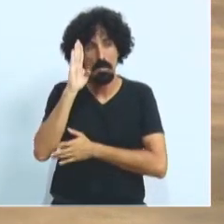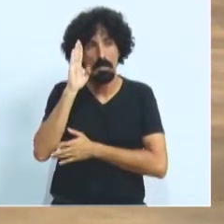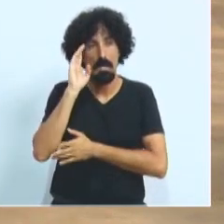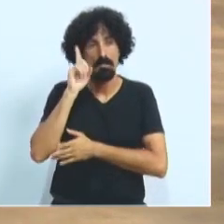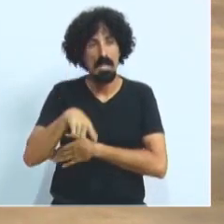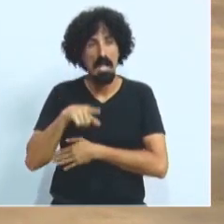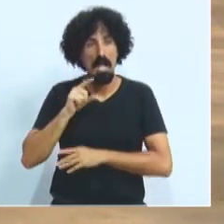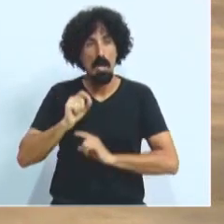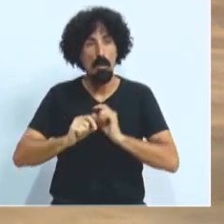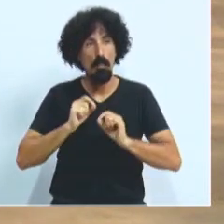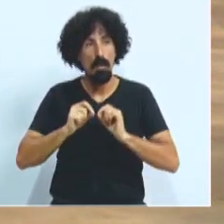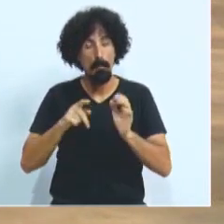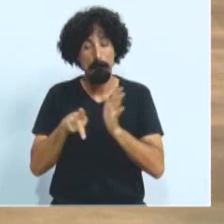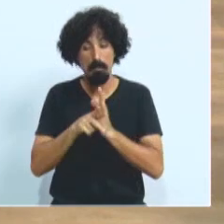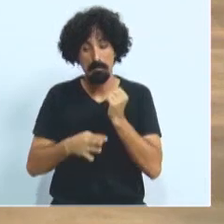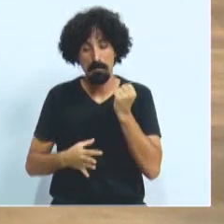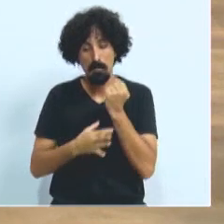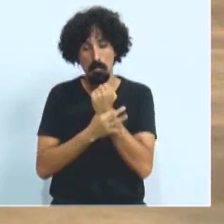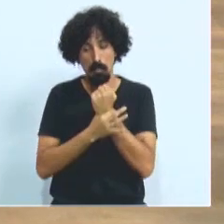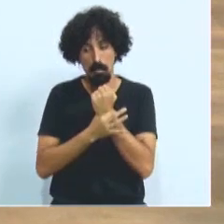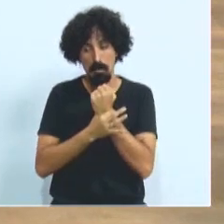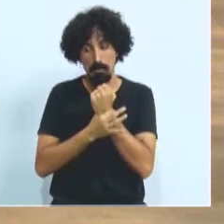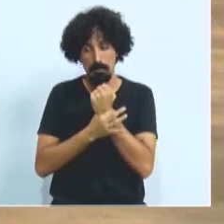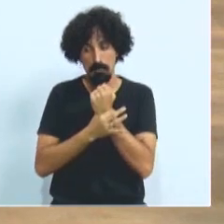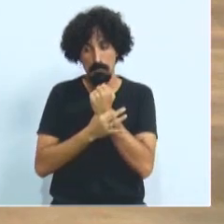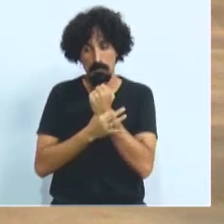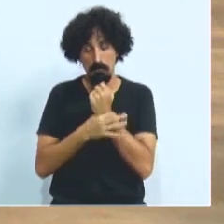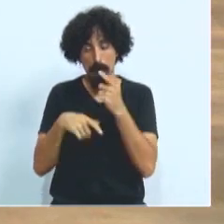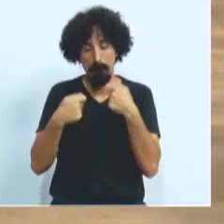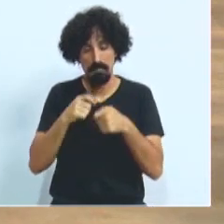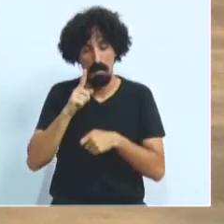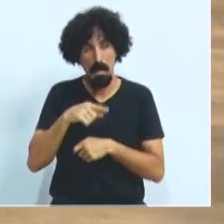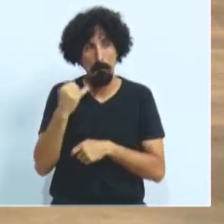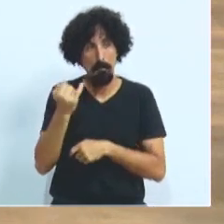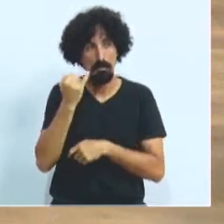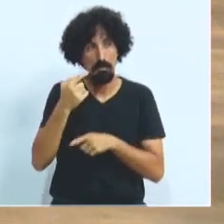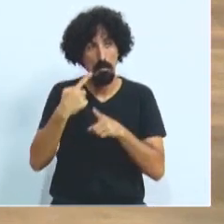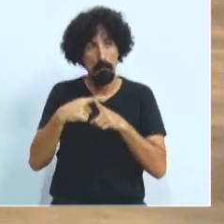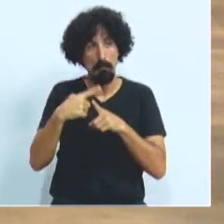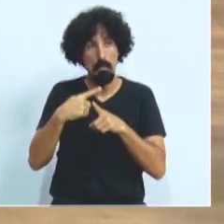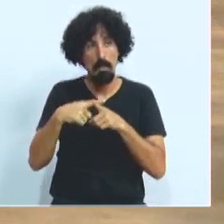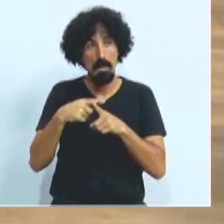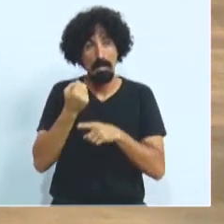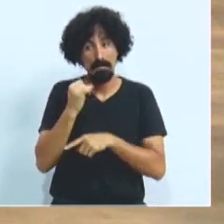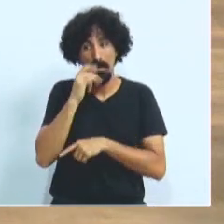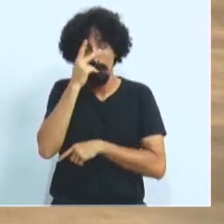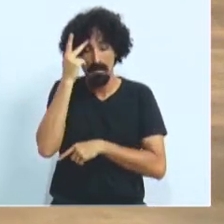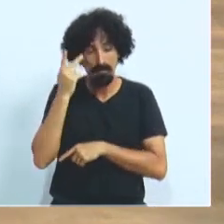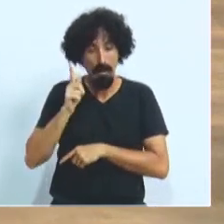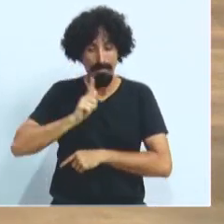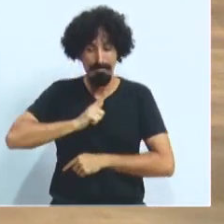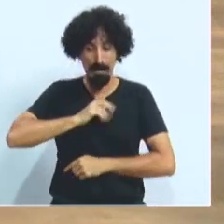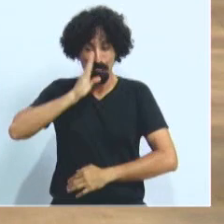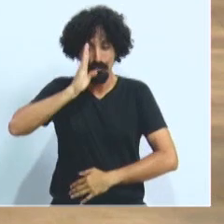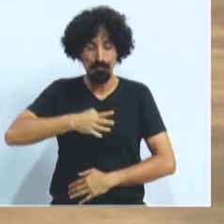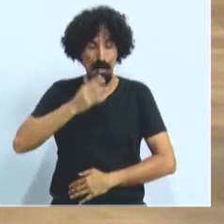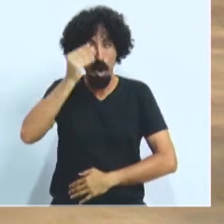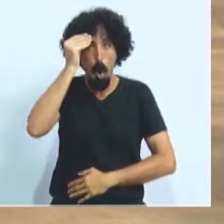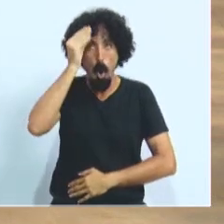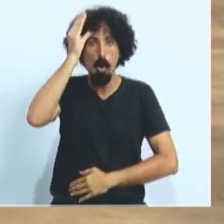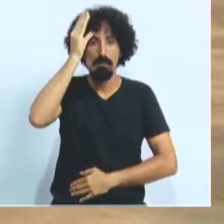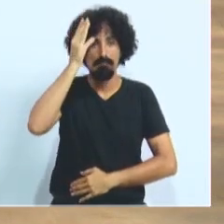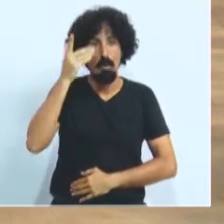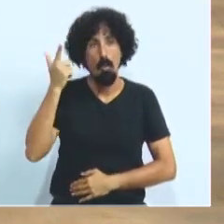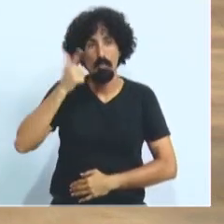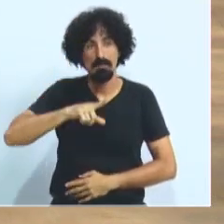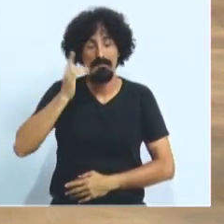você manter a segurança do socorrista, né? Porque o socorrista seguro, ele consegue atender uma ocorrência. O socorrista que ele acaba se envolvendo na